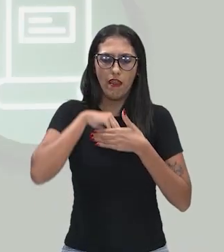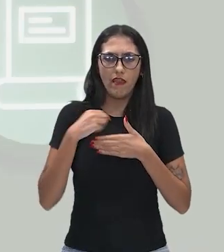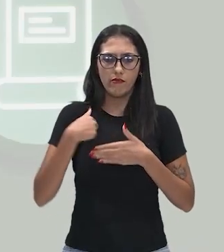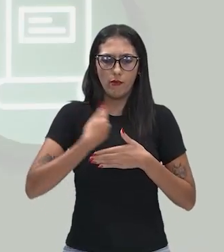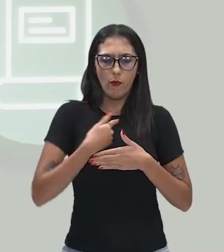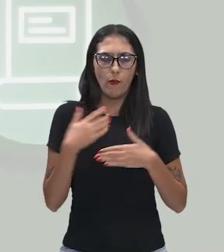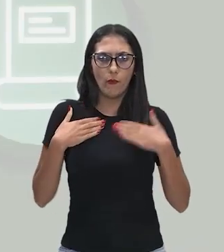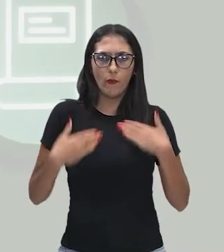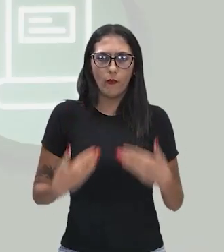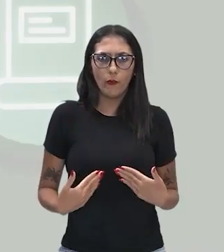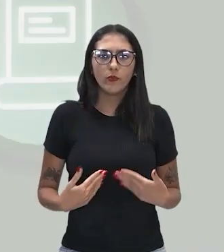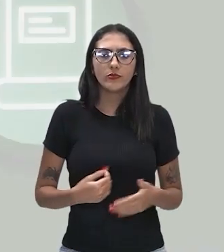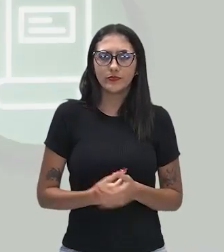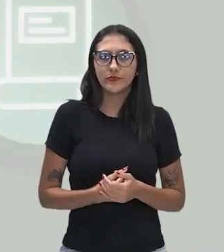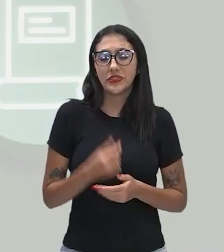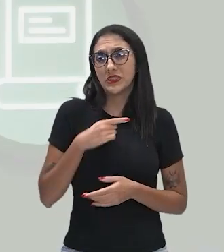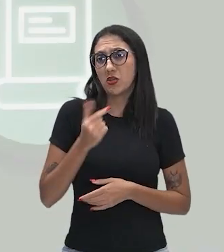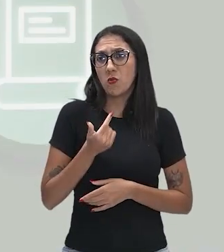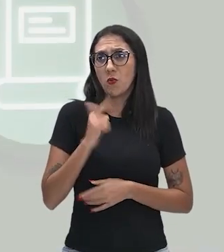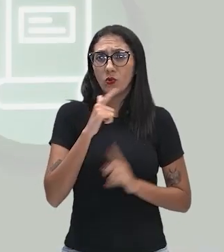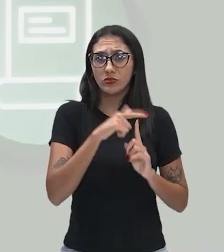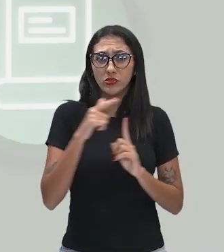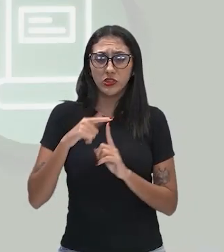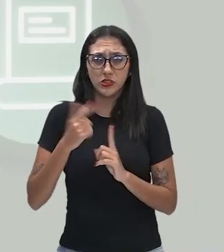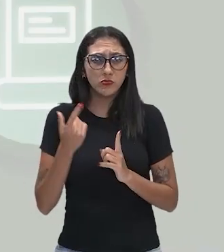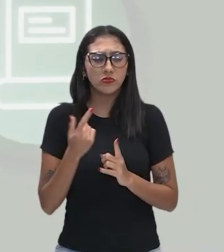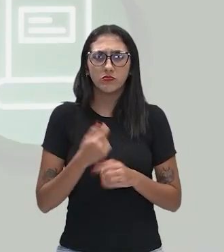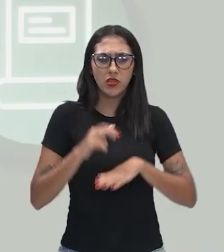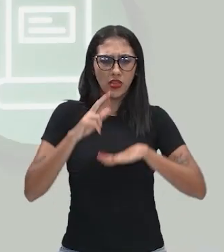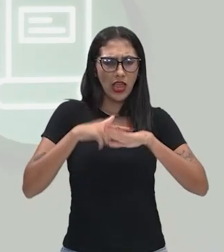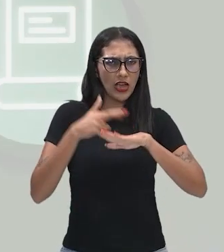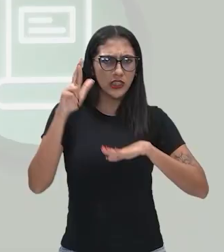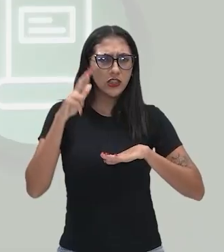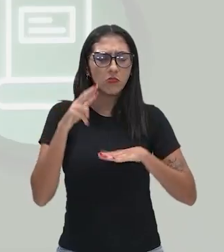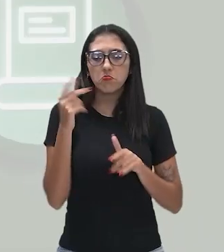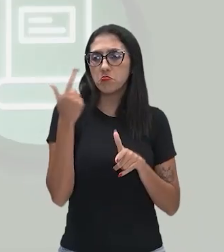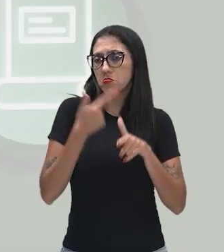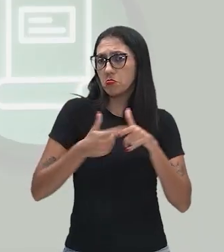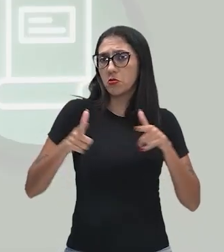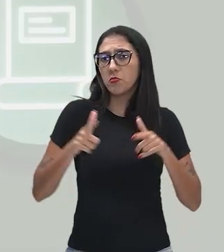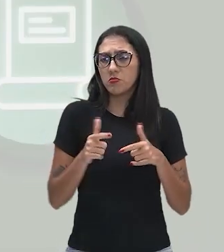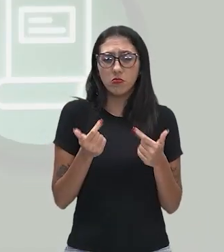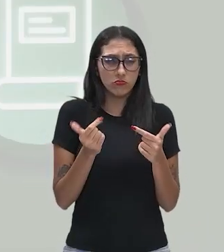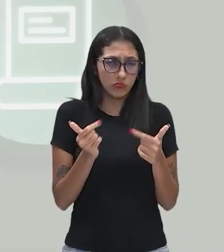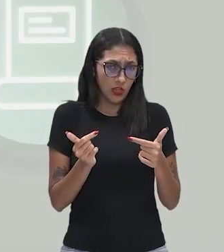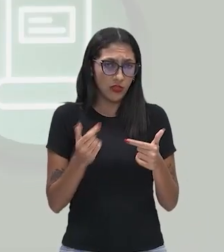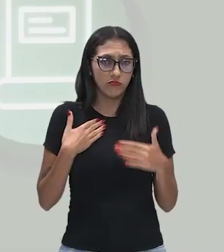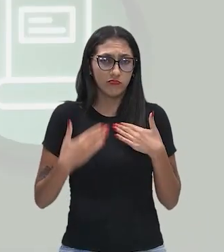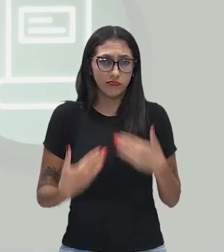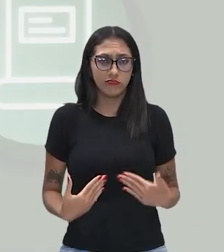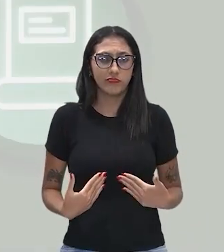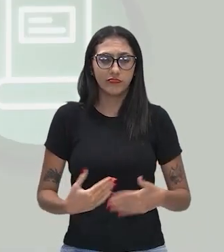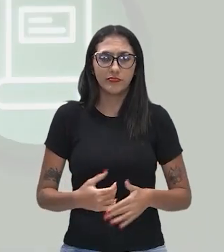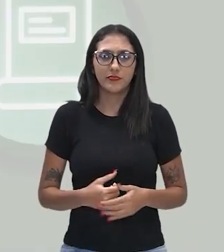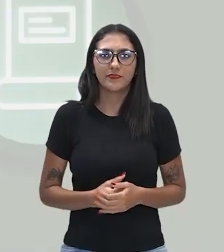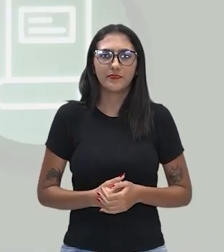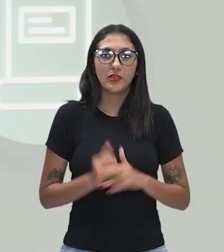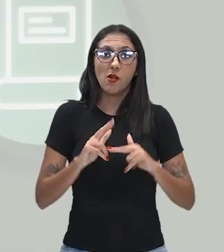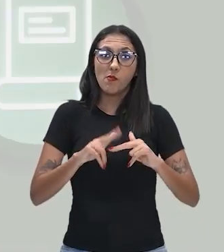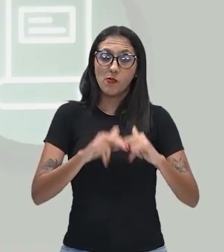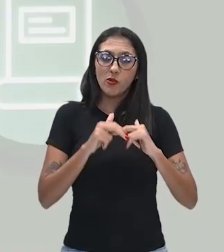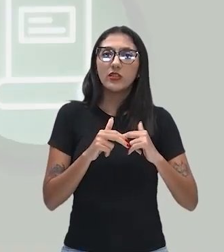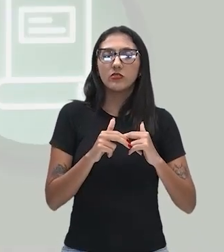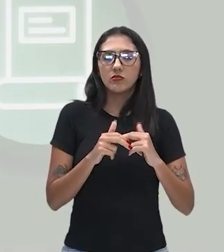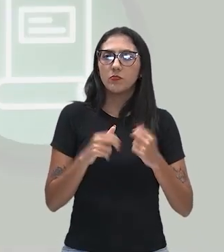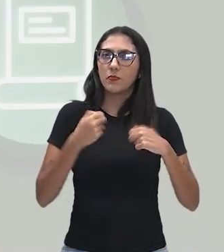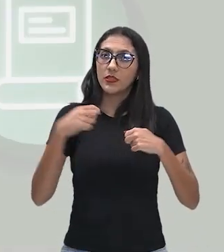existem radiações que não são prejudiciais, tudo bem? Então é por isso que é importante que tu consiga identificar